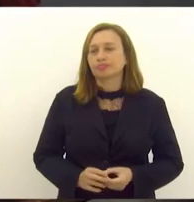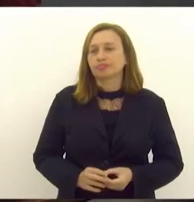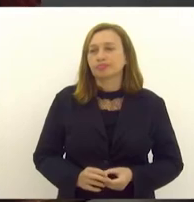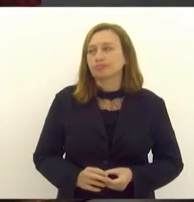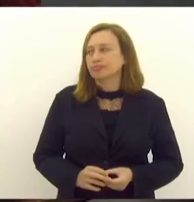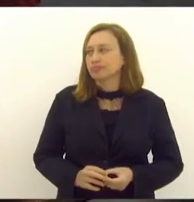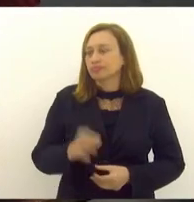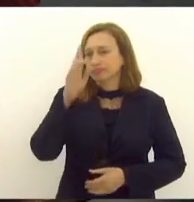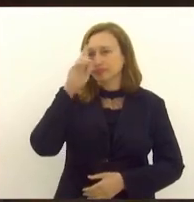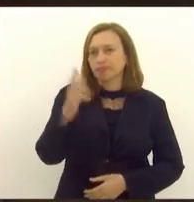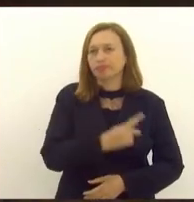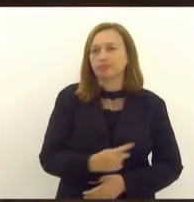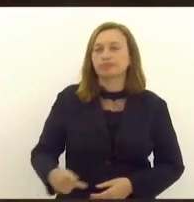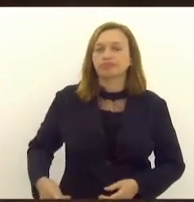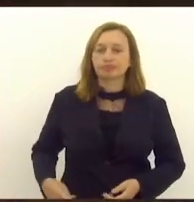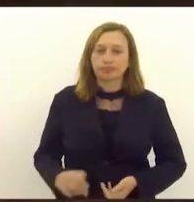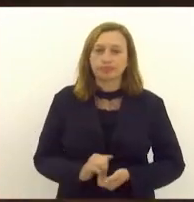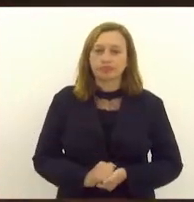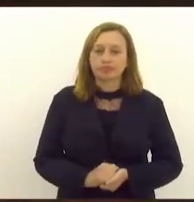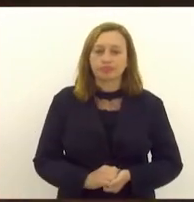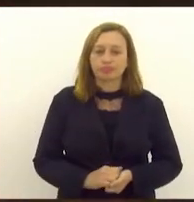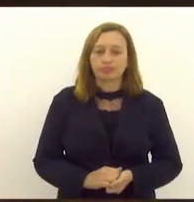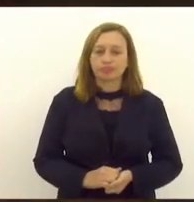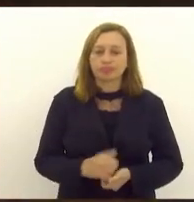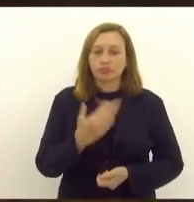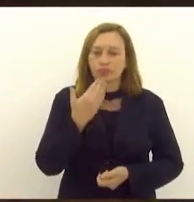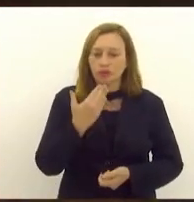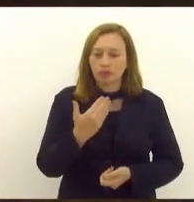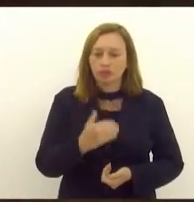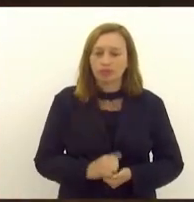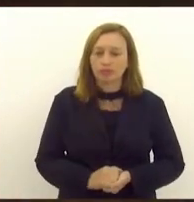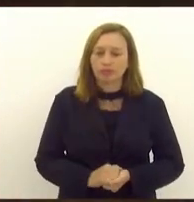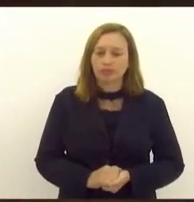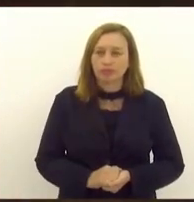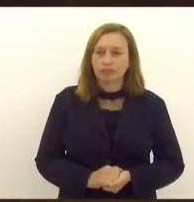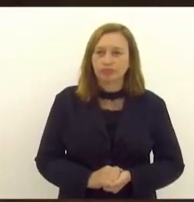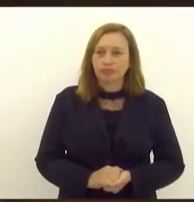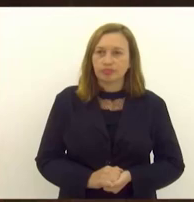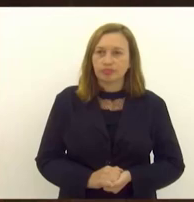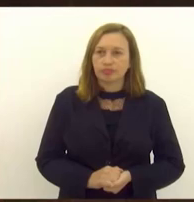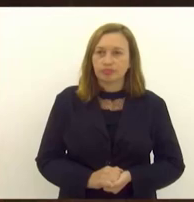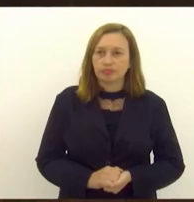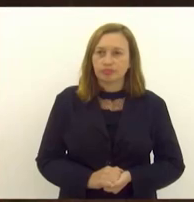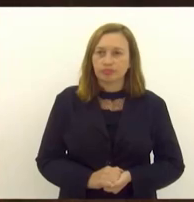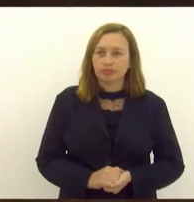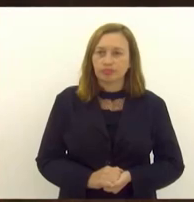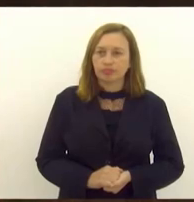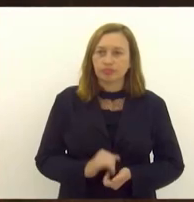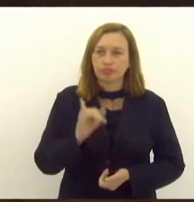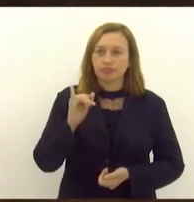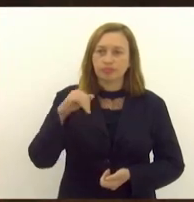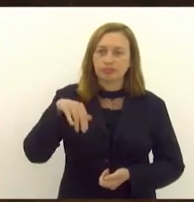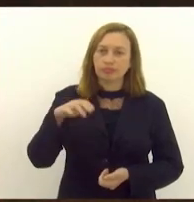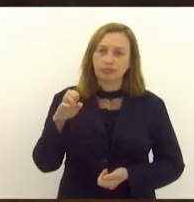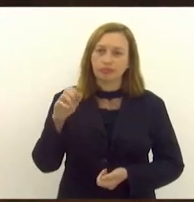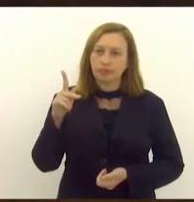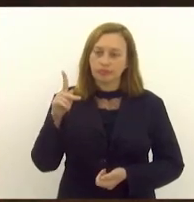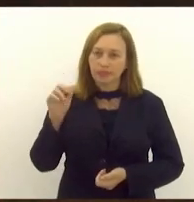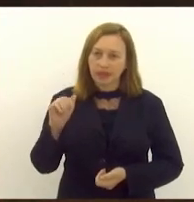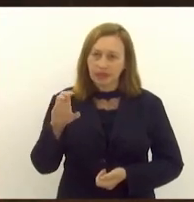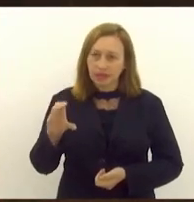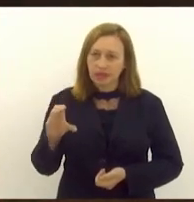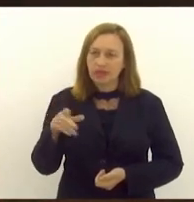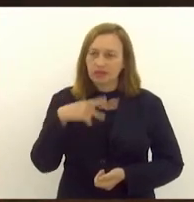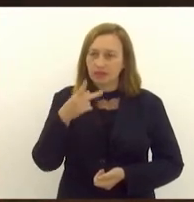senhor presidente pedir baixa inteligência para o inepac senhor presidente e deixa o Claro aqui o